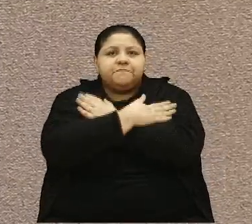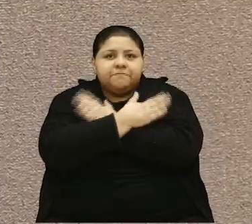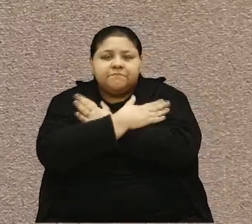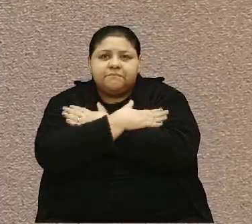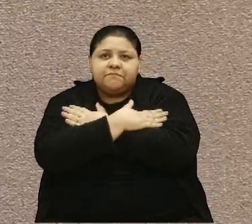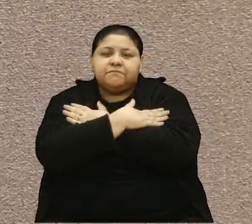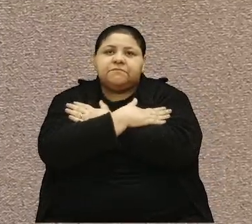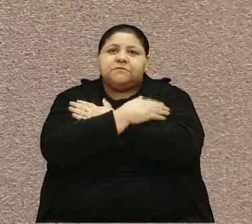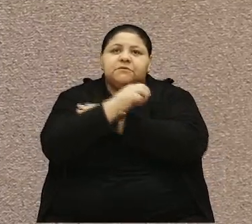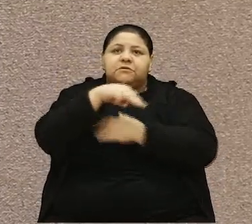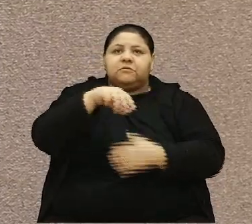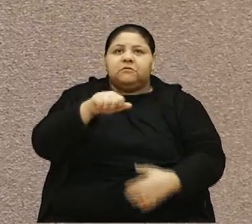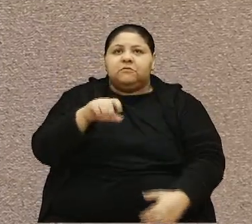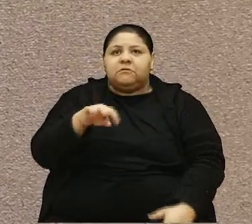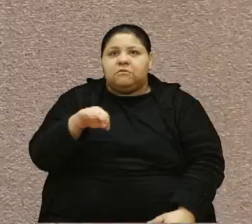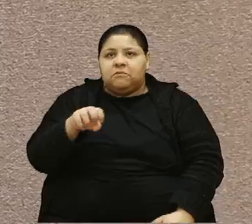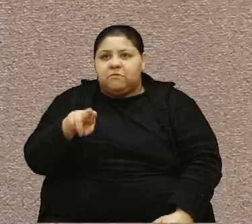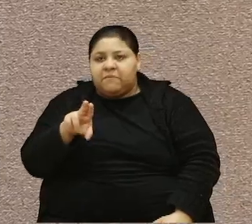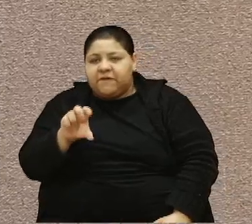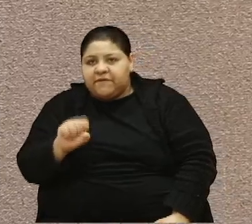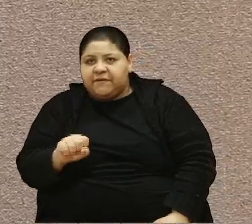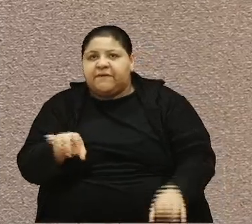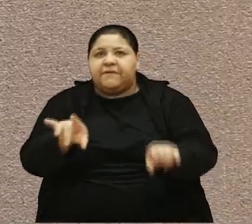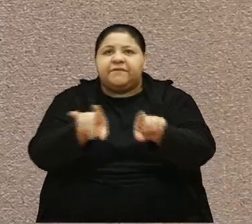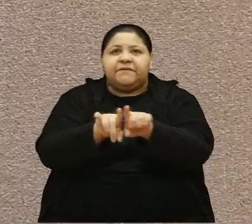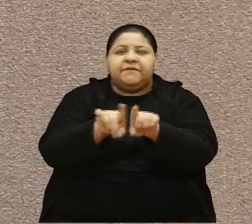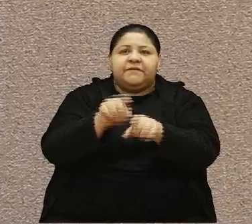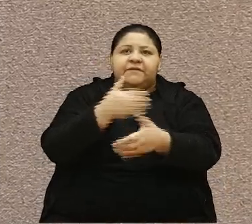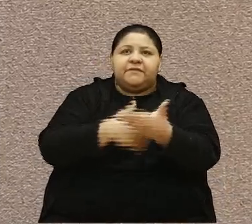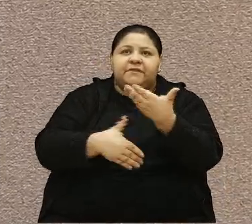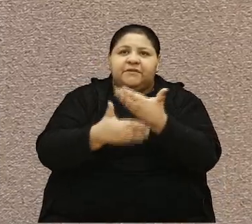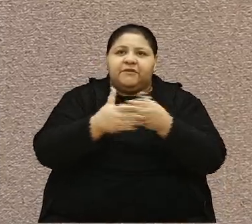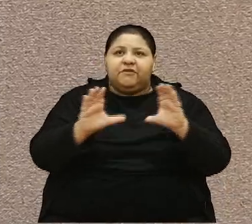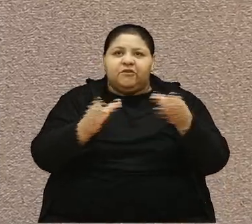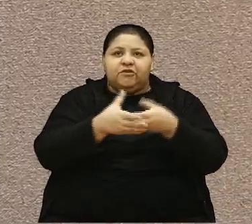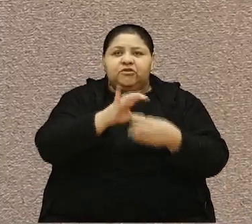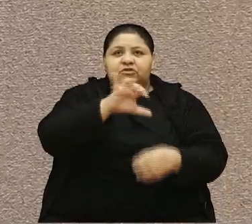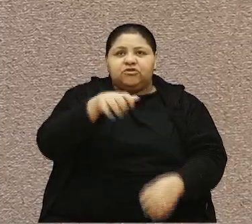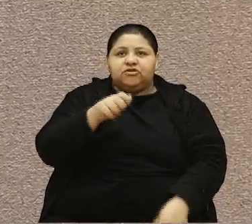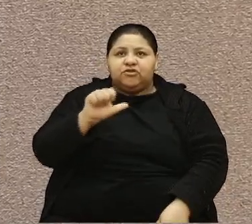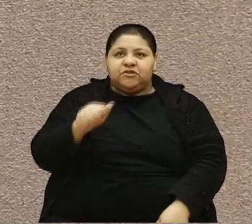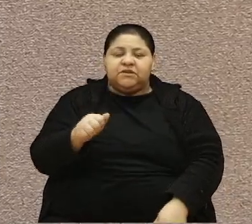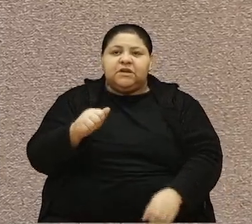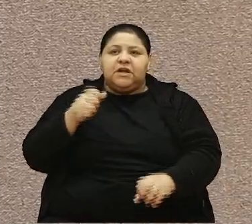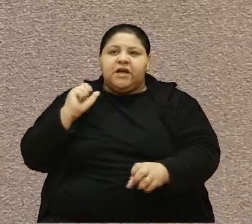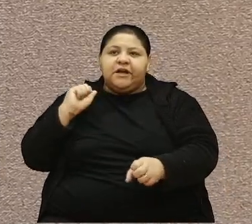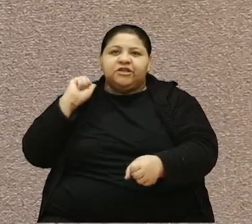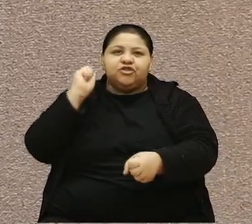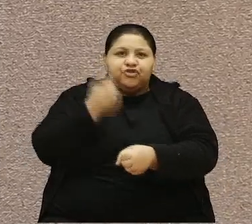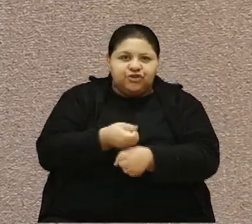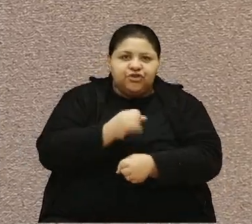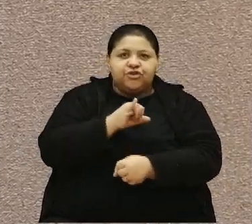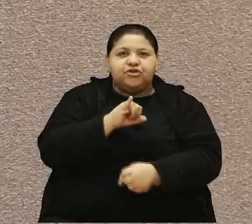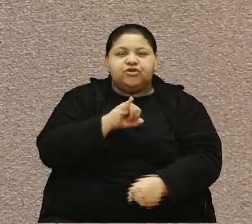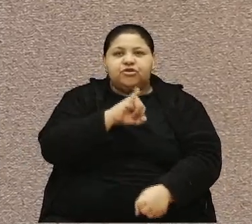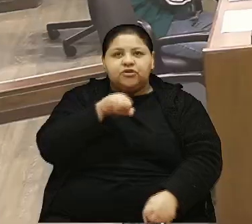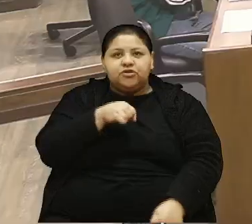nosso Matheus, grande amigo, o alemão, e também a toda a equipe da JA Jiu-Jitsu que fazem a diferença no nosso município. Muito